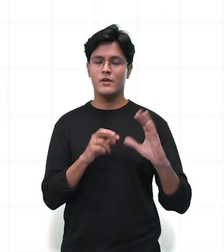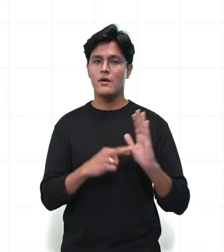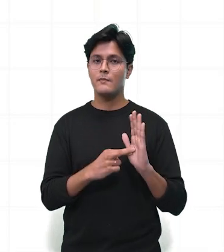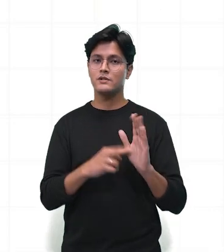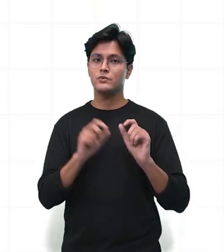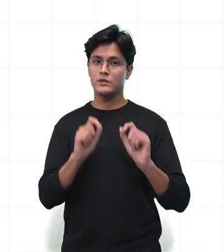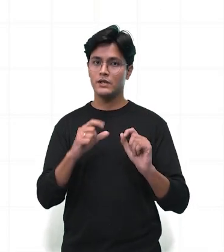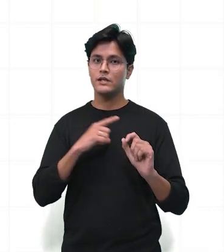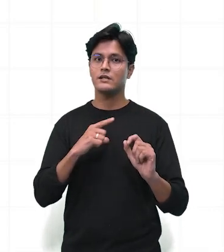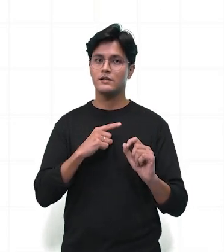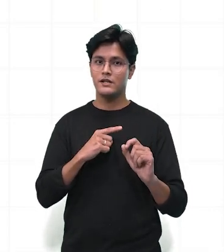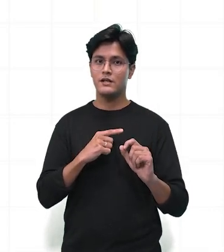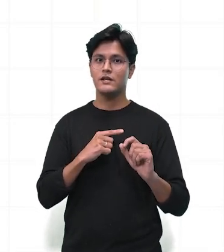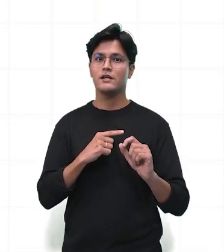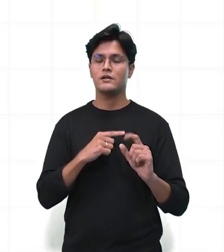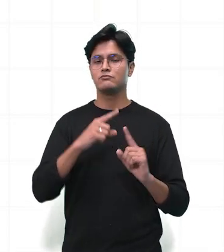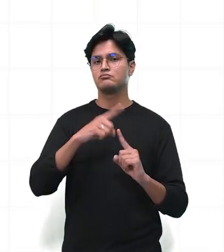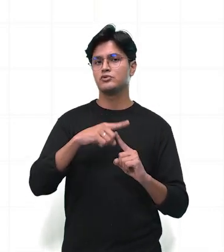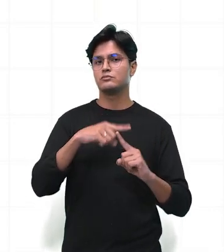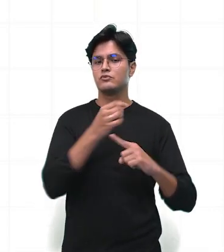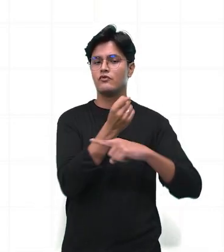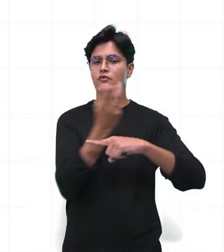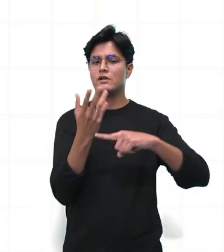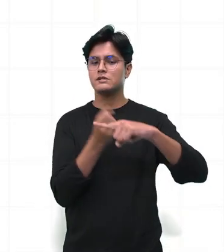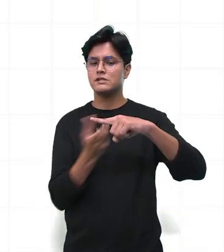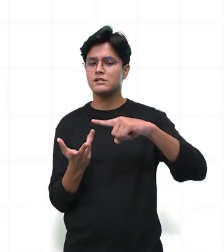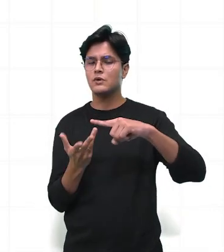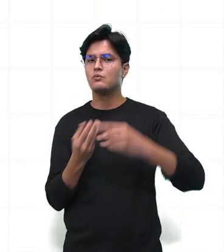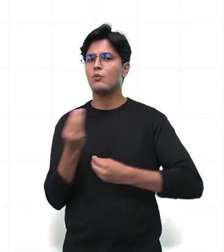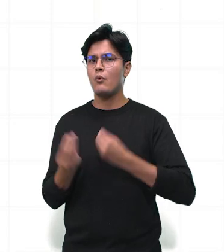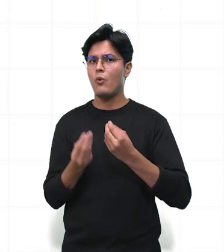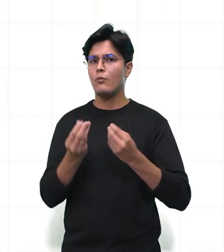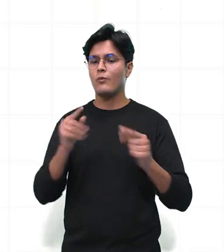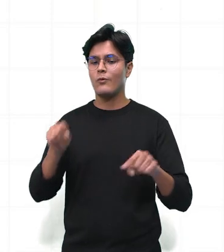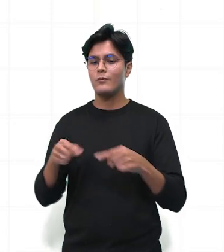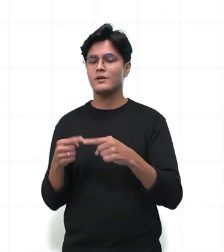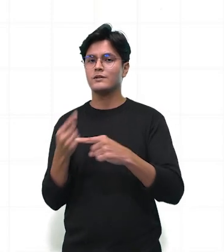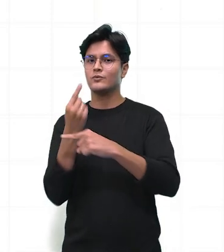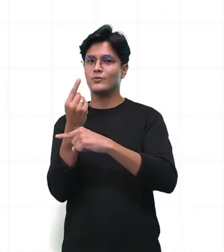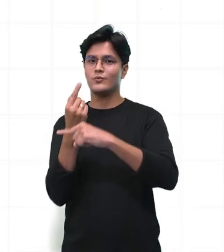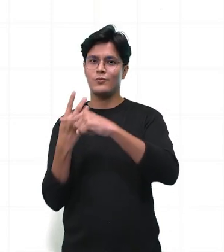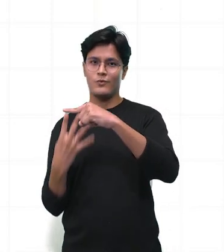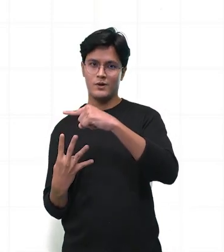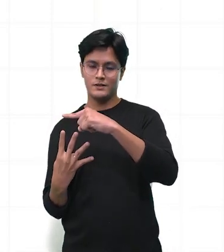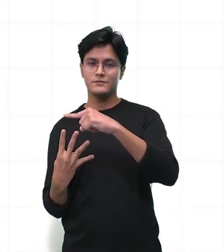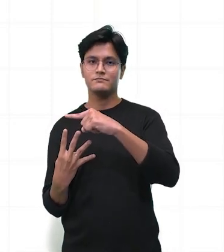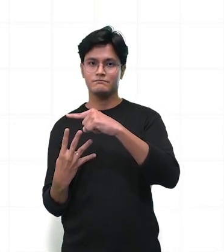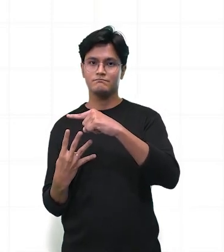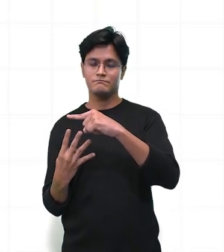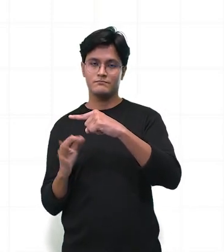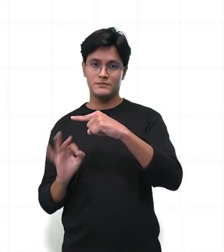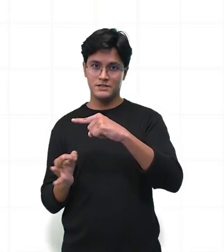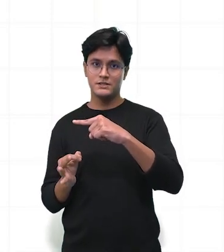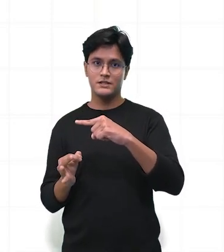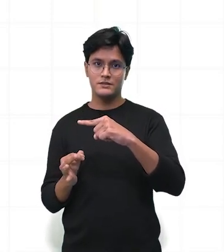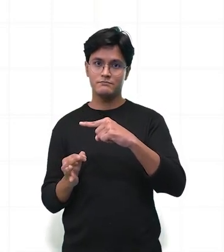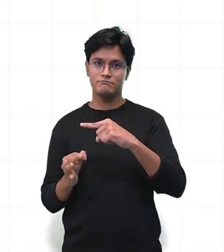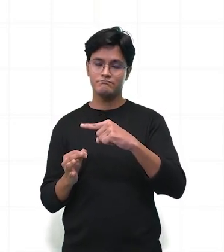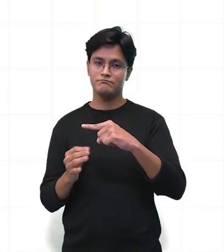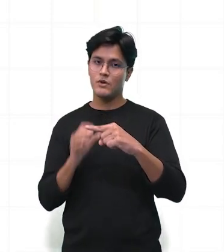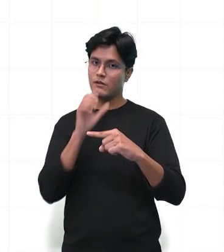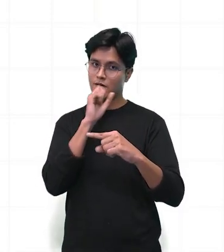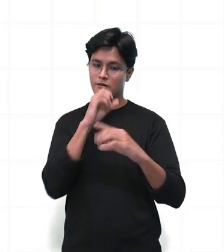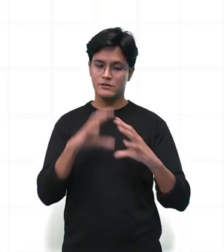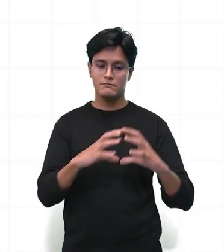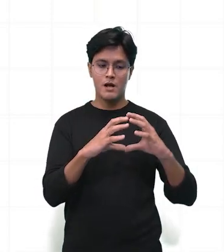formou uma fração de 1/4, tá? Como você fracionou a laranja em 4 partes,